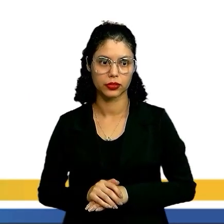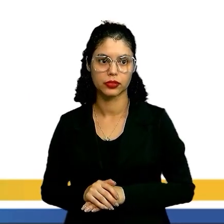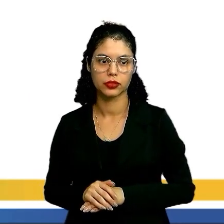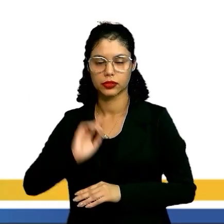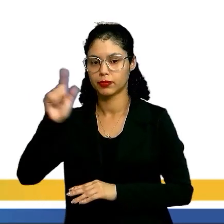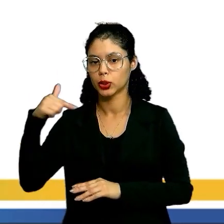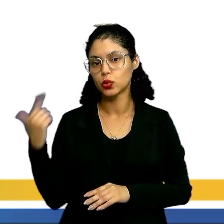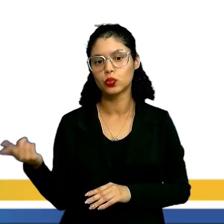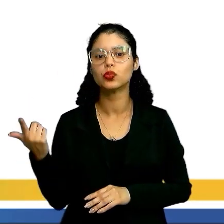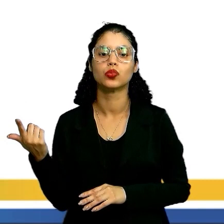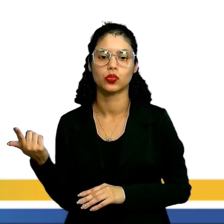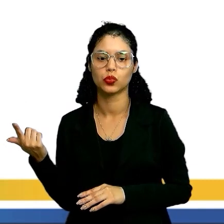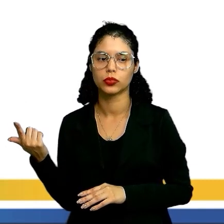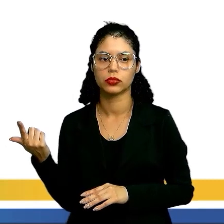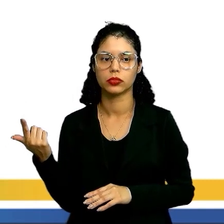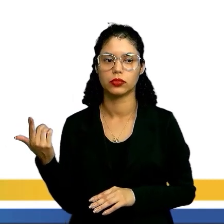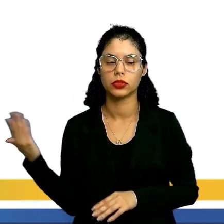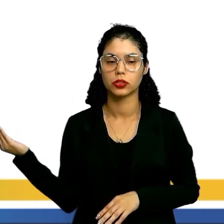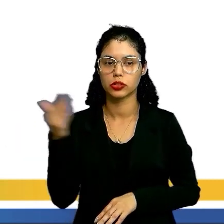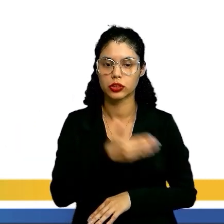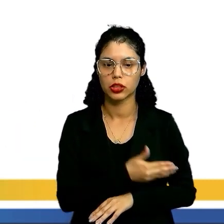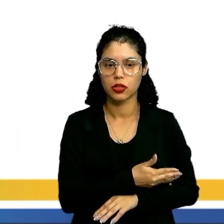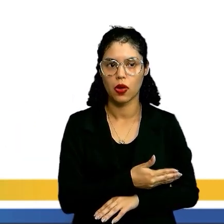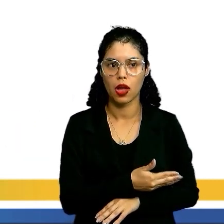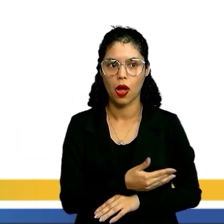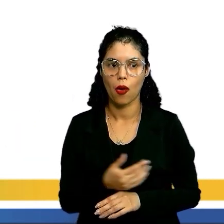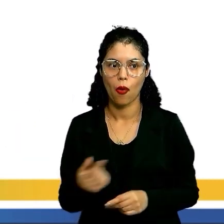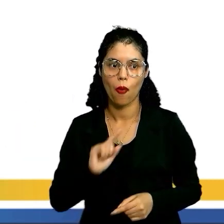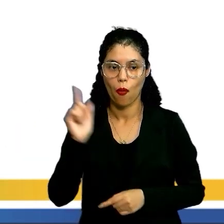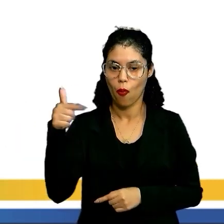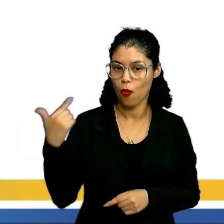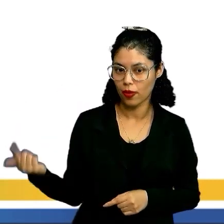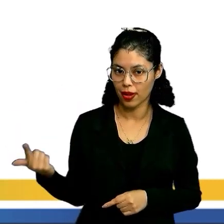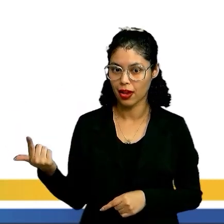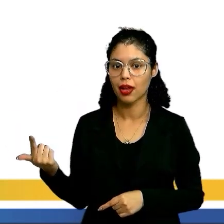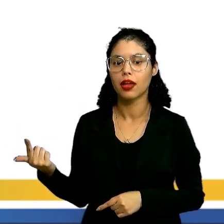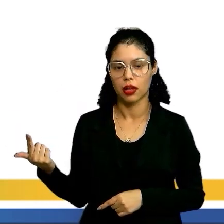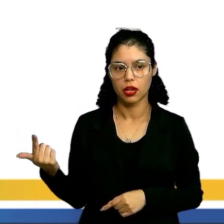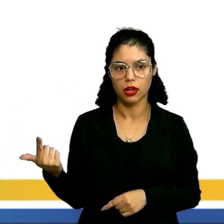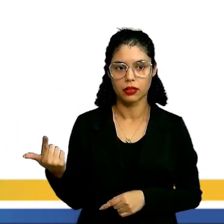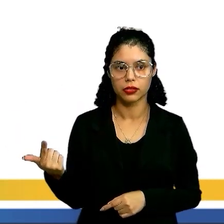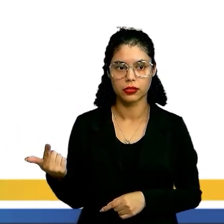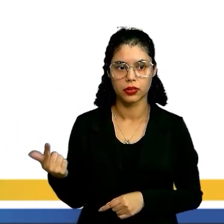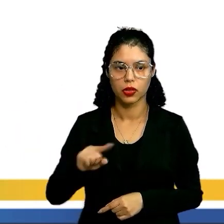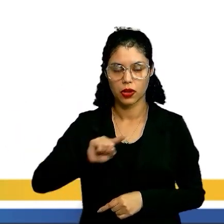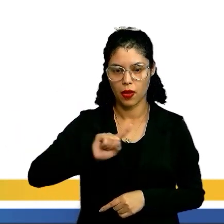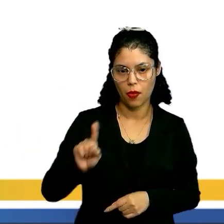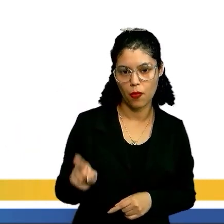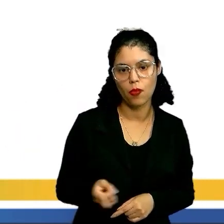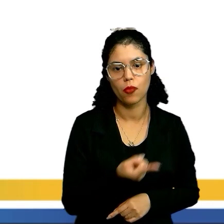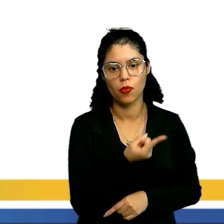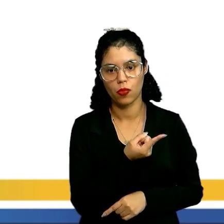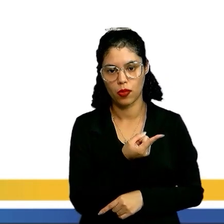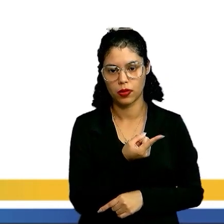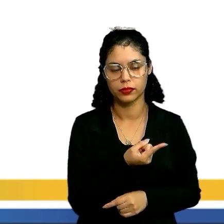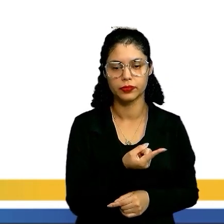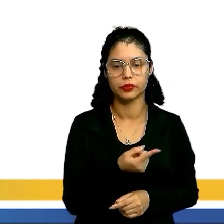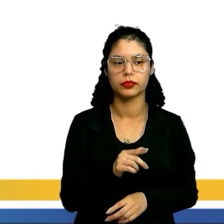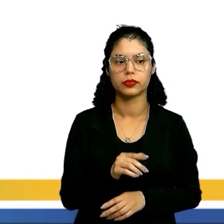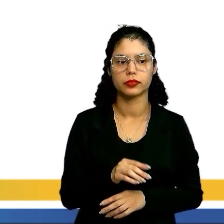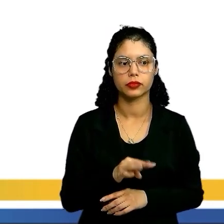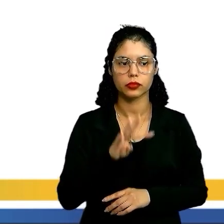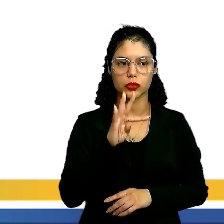para outra direção, ela não está indo em direção à luz, pelo contrário, ela está indo contra, né? Então, isso aí é